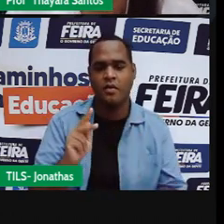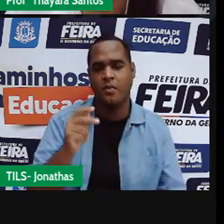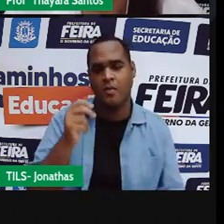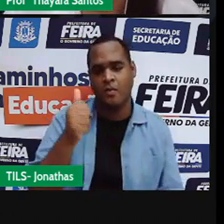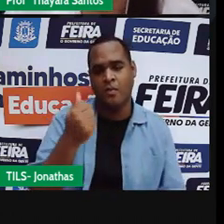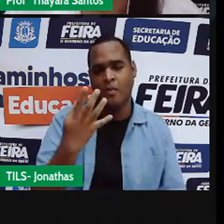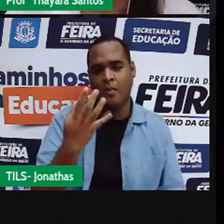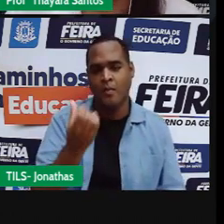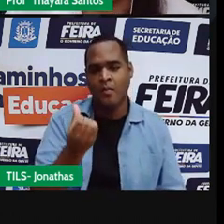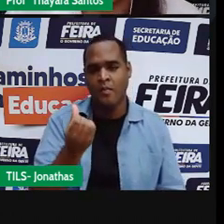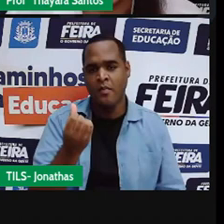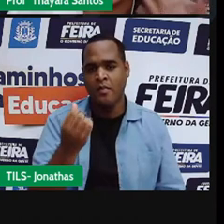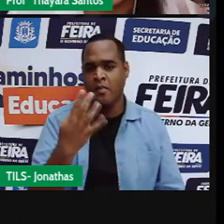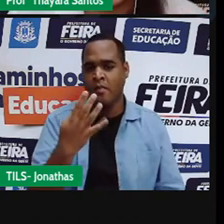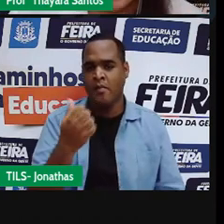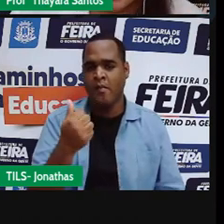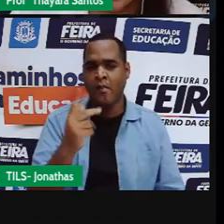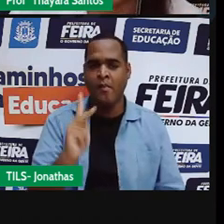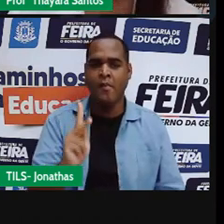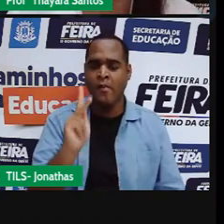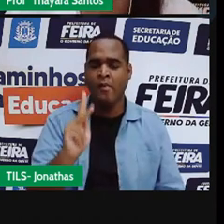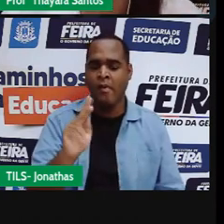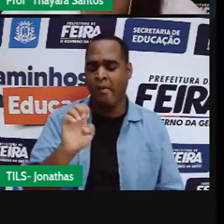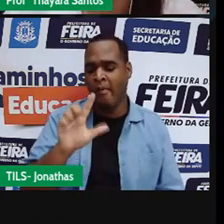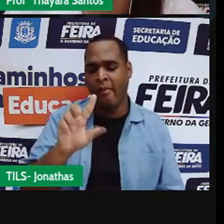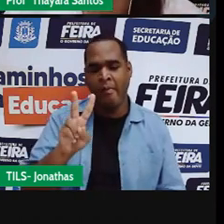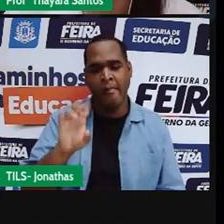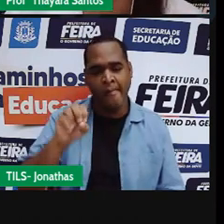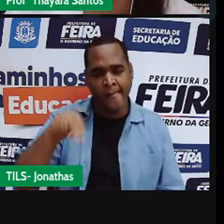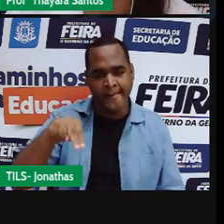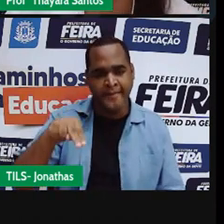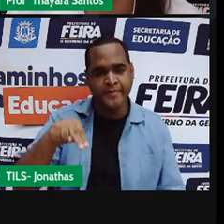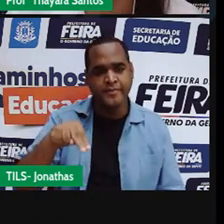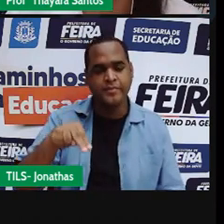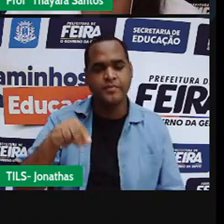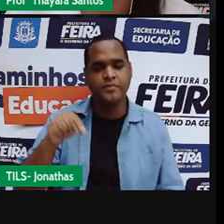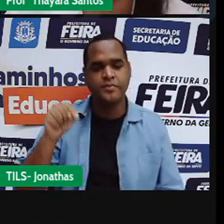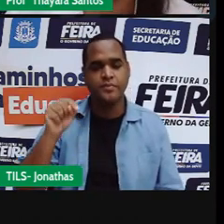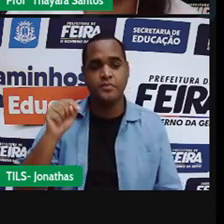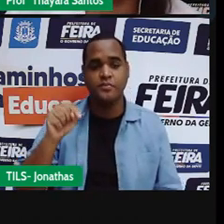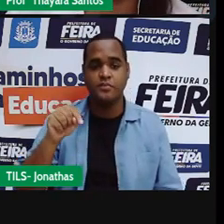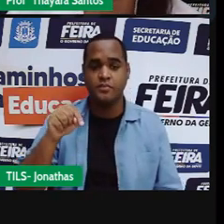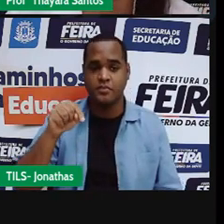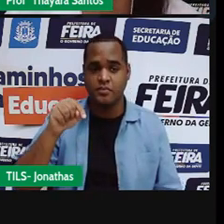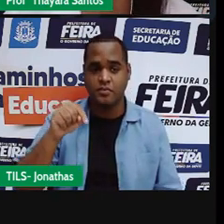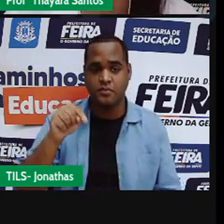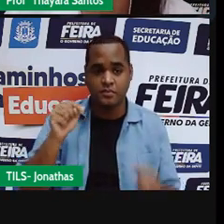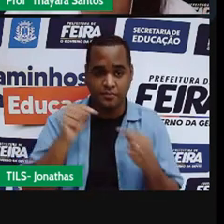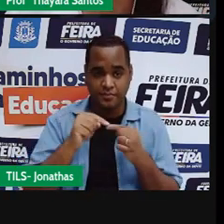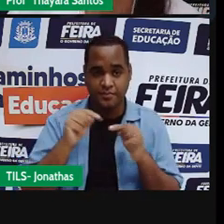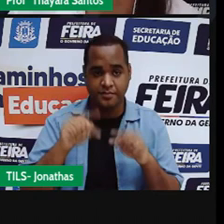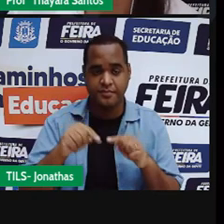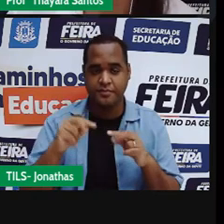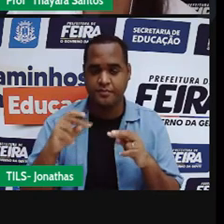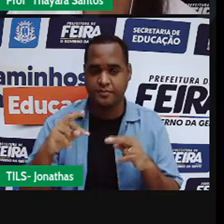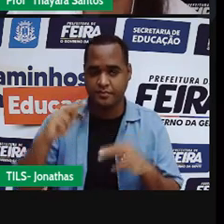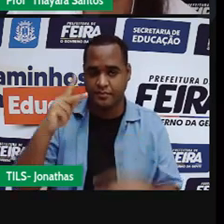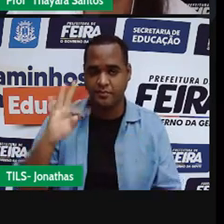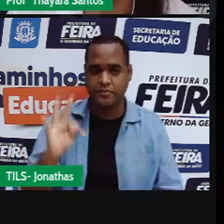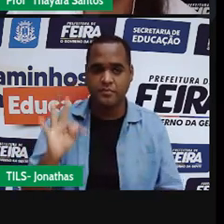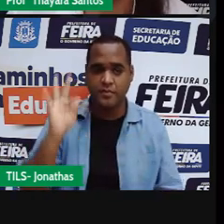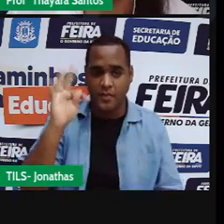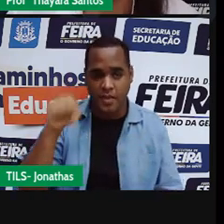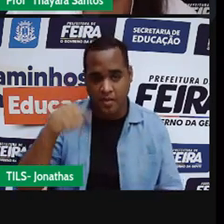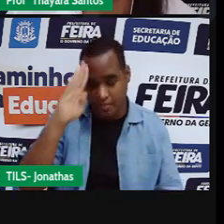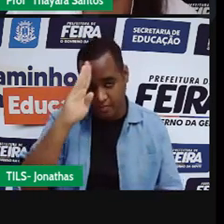embaixo. Kelvin, que é esse K, ele não é muito... essa unidade de medida de temperatura não é utilizada aqui